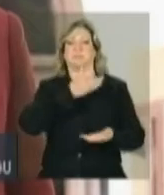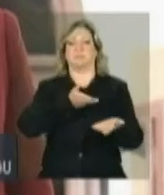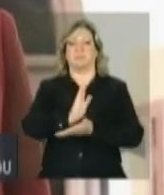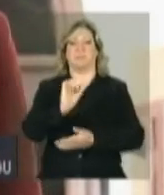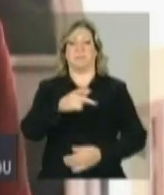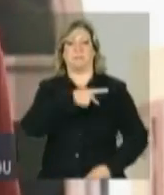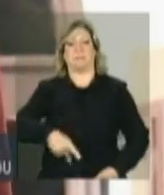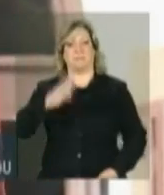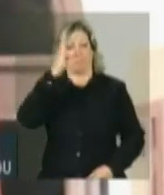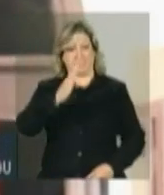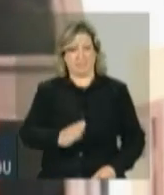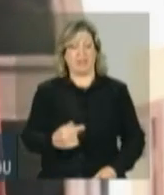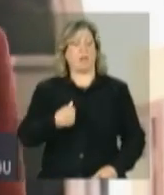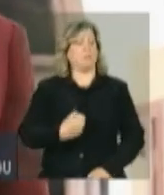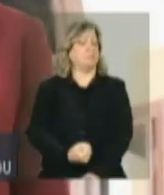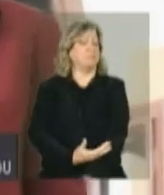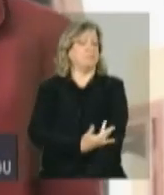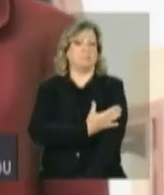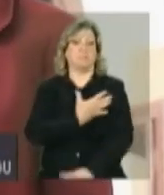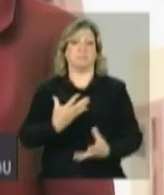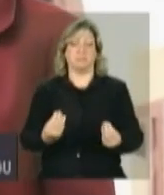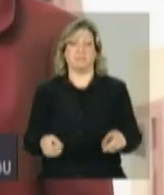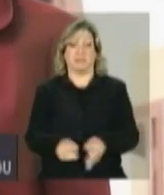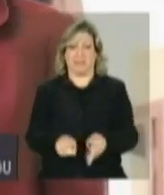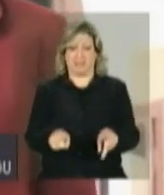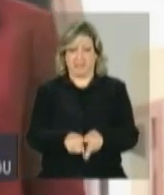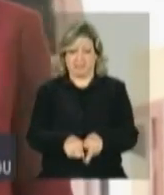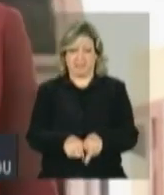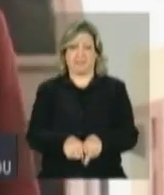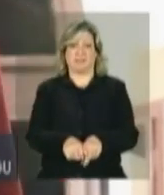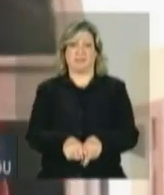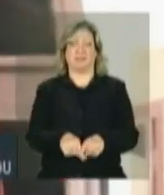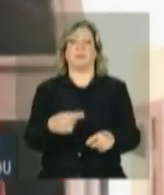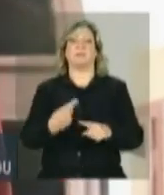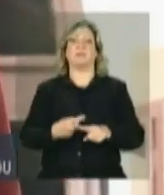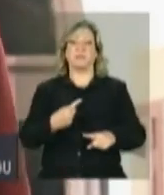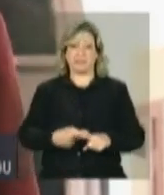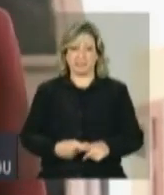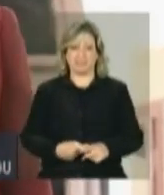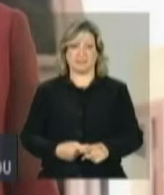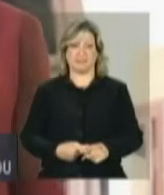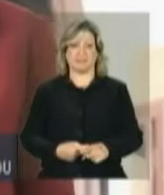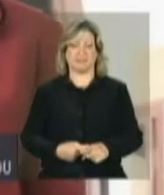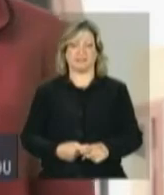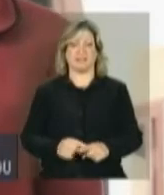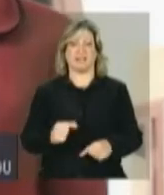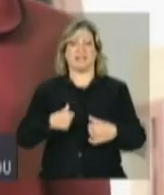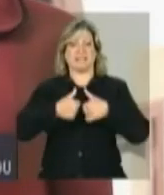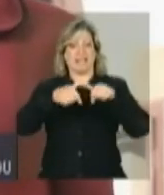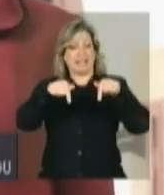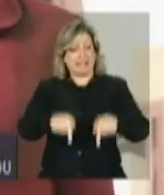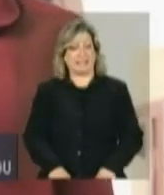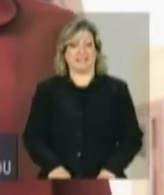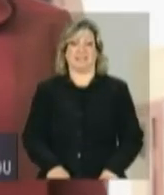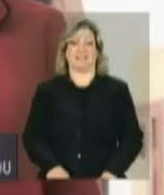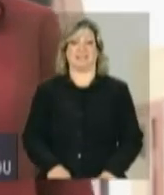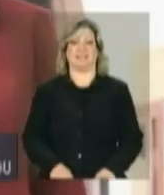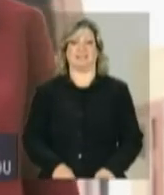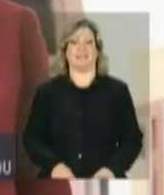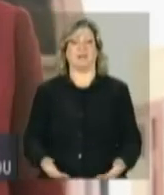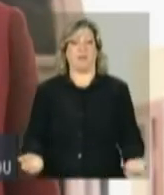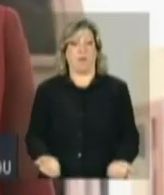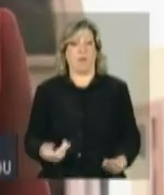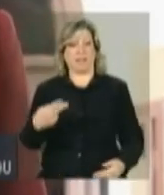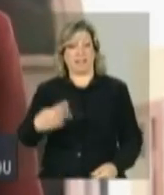Brasil. Me emociono também pelo fato de estar aqui